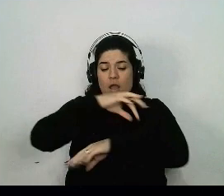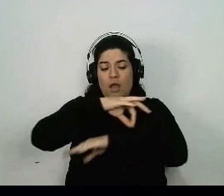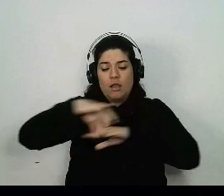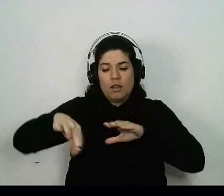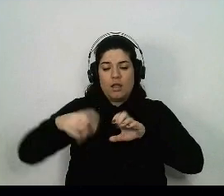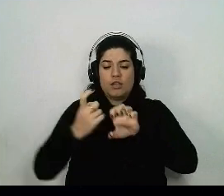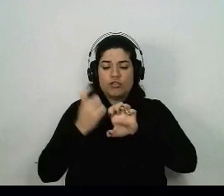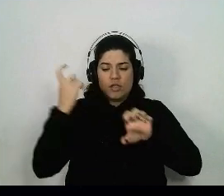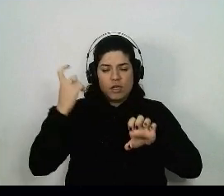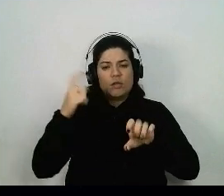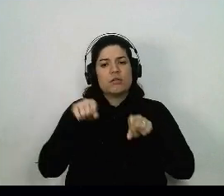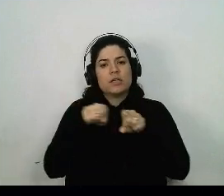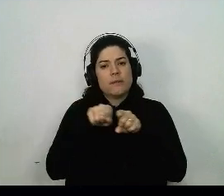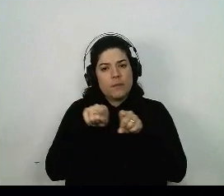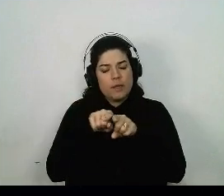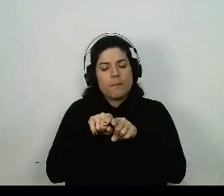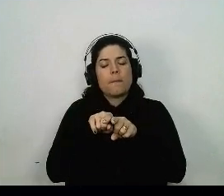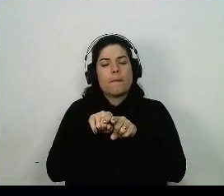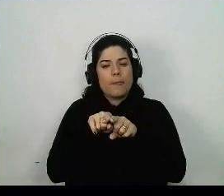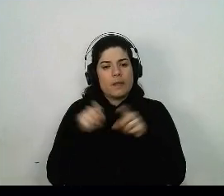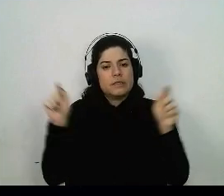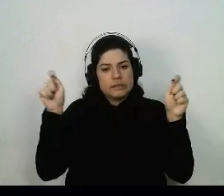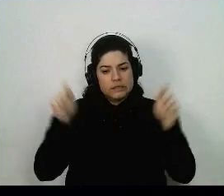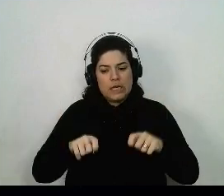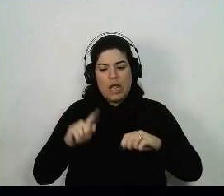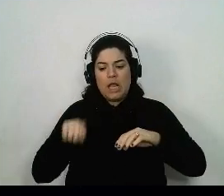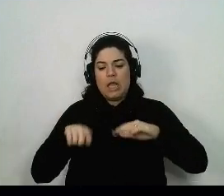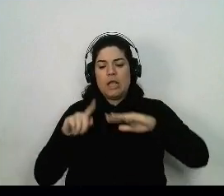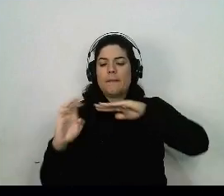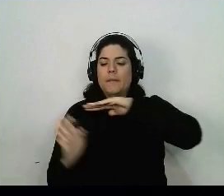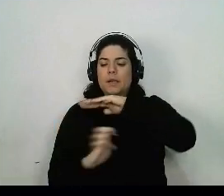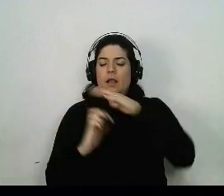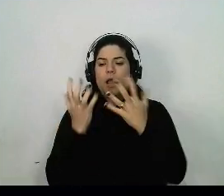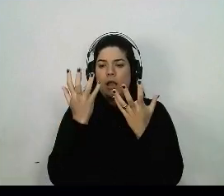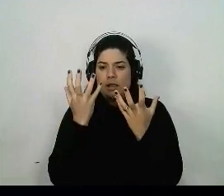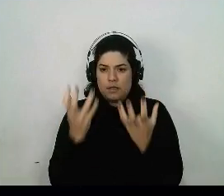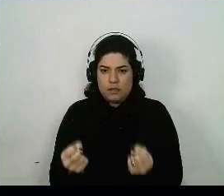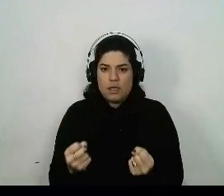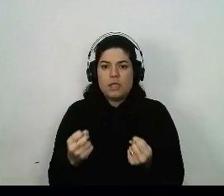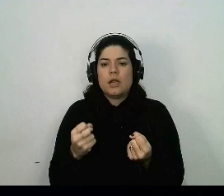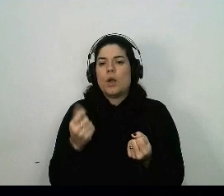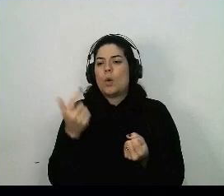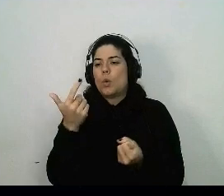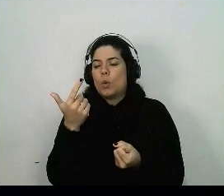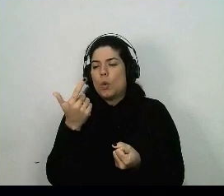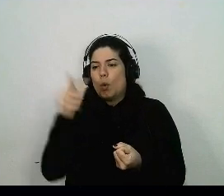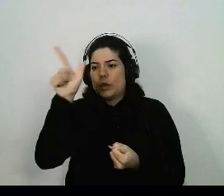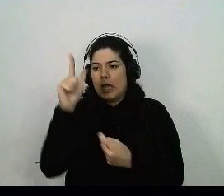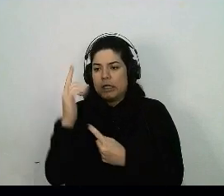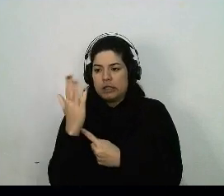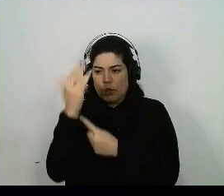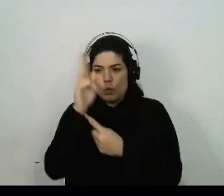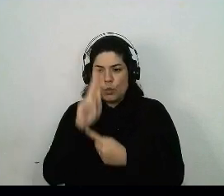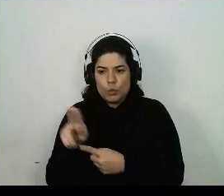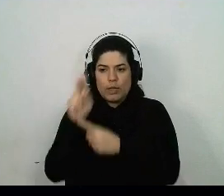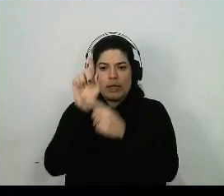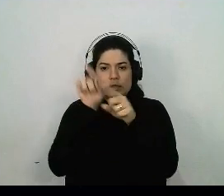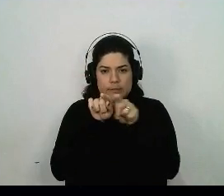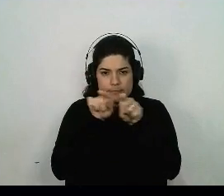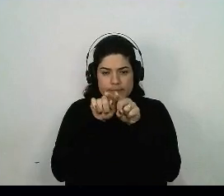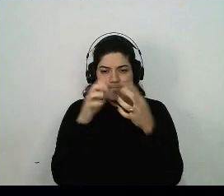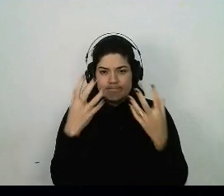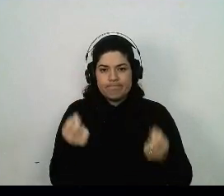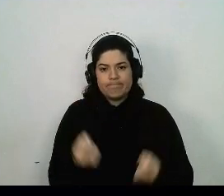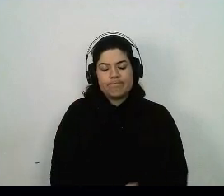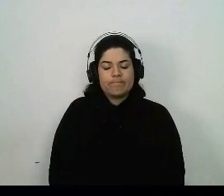a gente também, como empresa, adotou o open source de começo, de início a fim aqui, né? E aí,